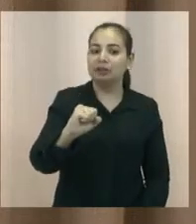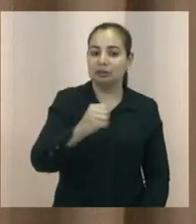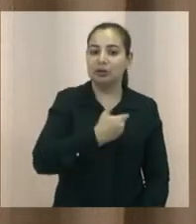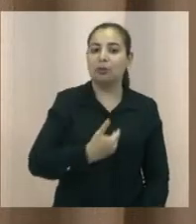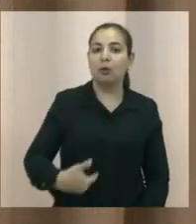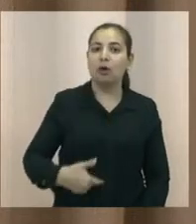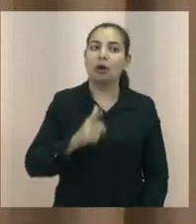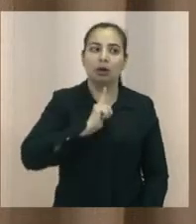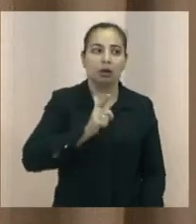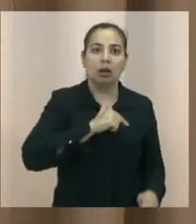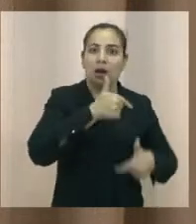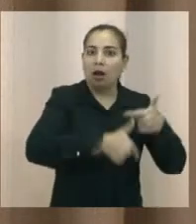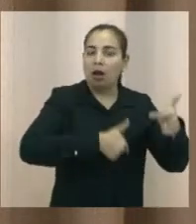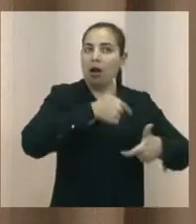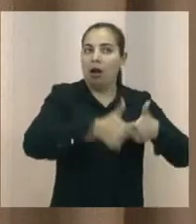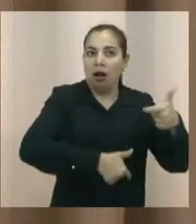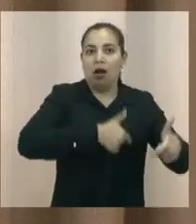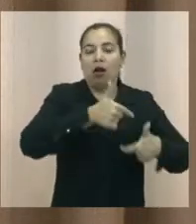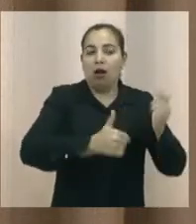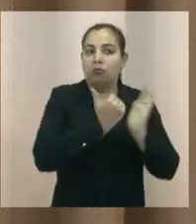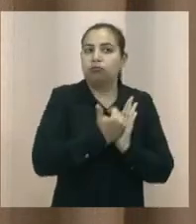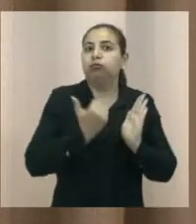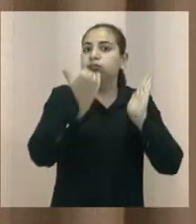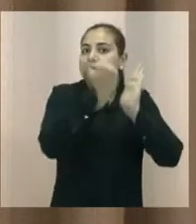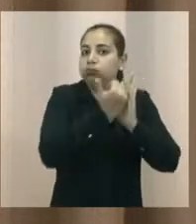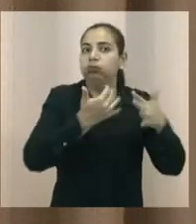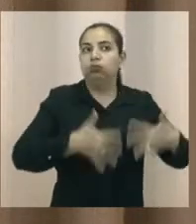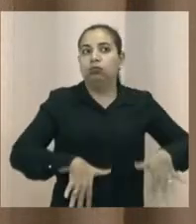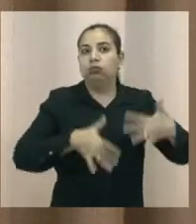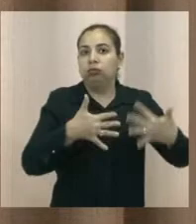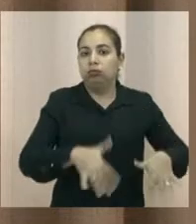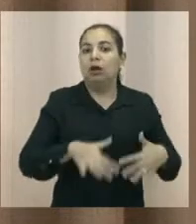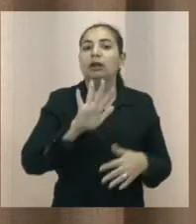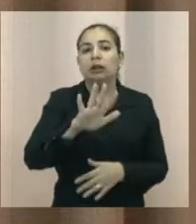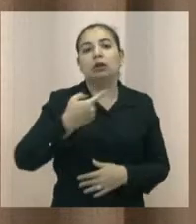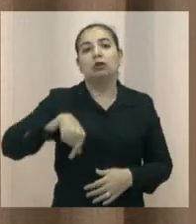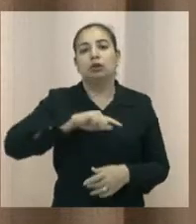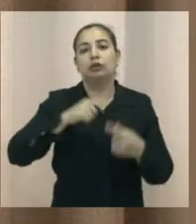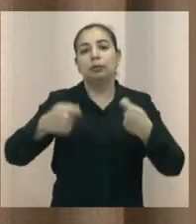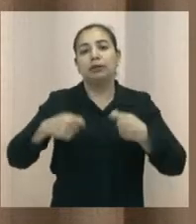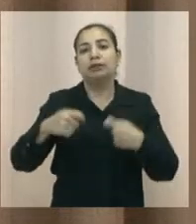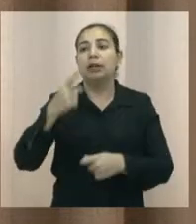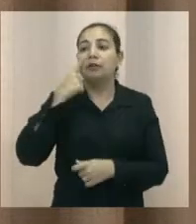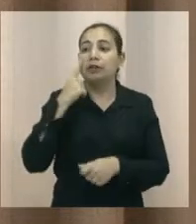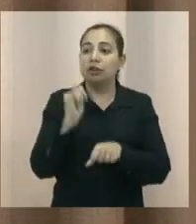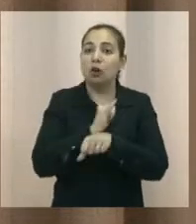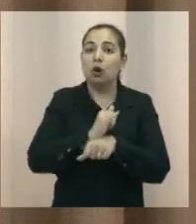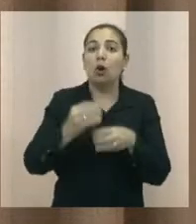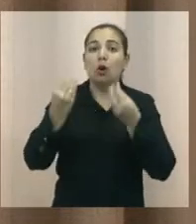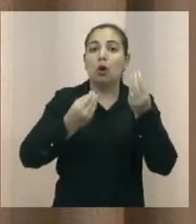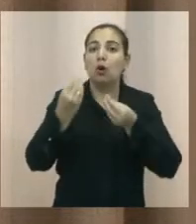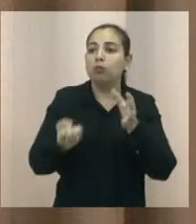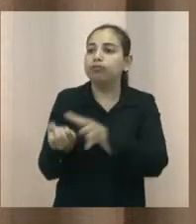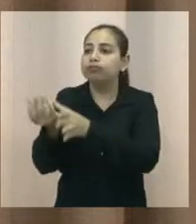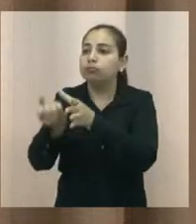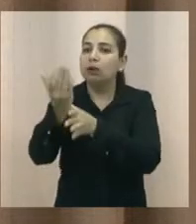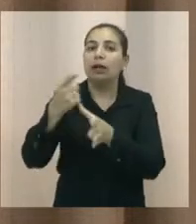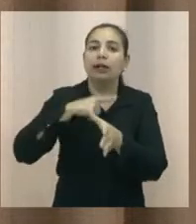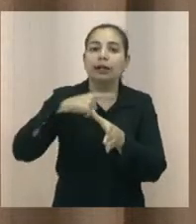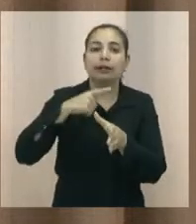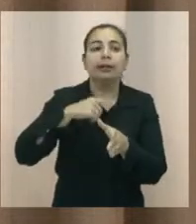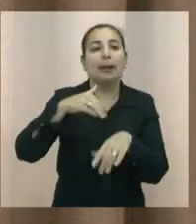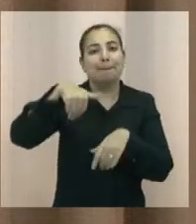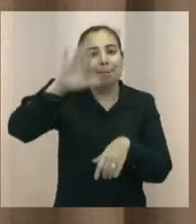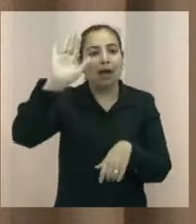bastante sobrecarregados. Então, a gente precisa ampliar os nossos núcleos, ampliar a nossa atuação e desafogar um pouco mais para que